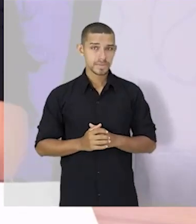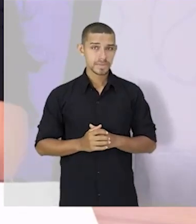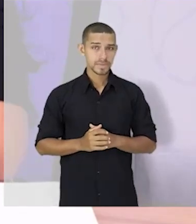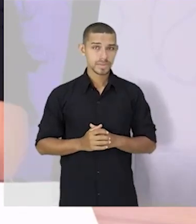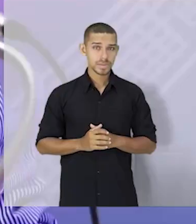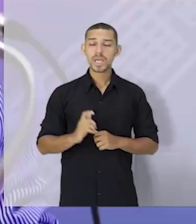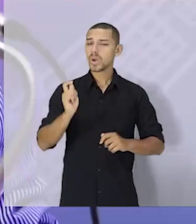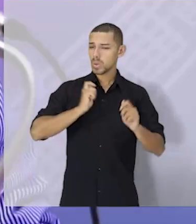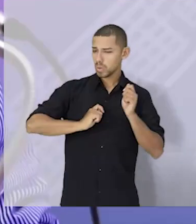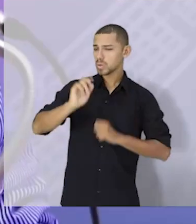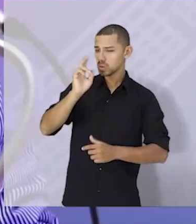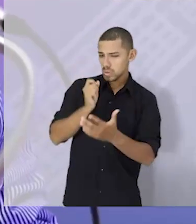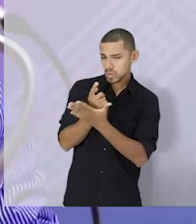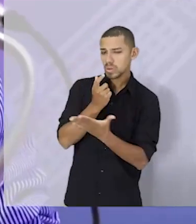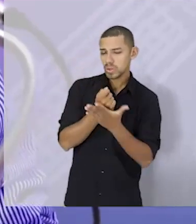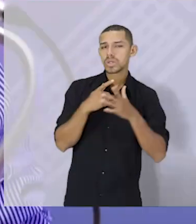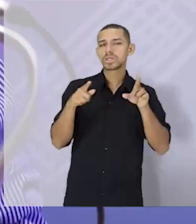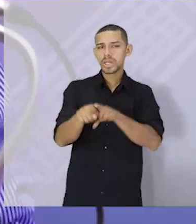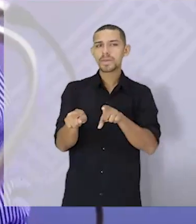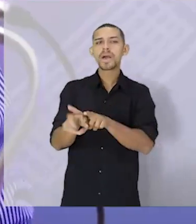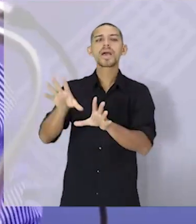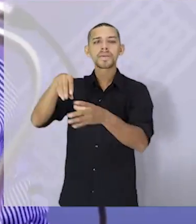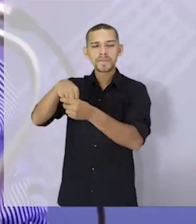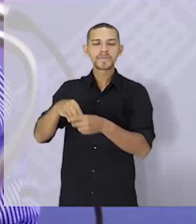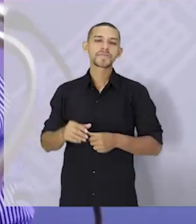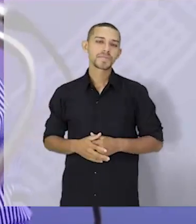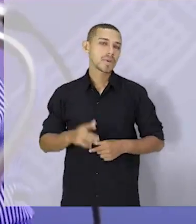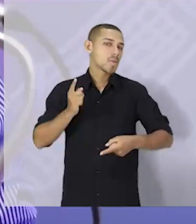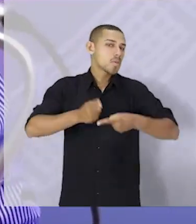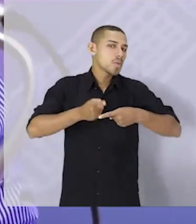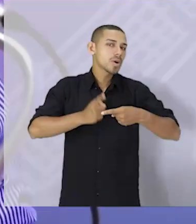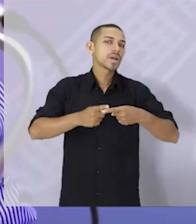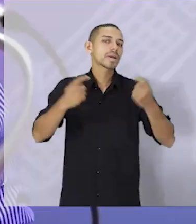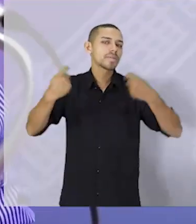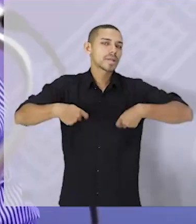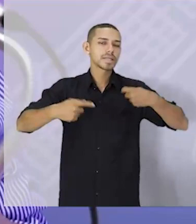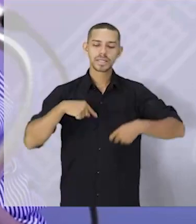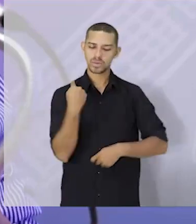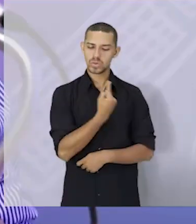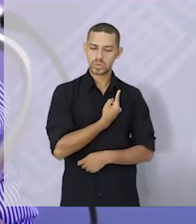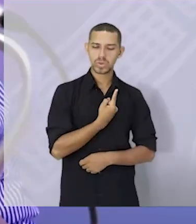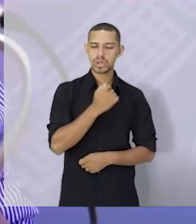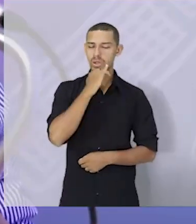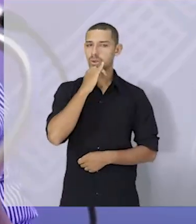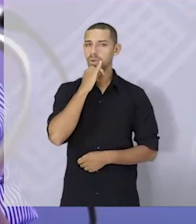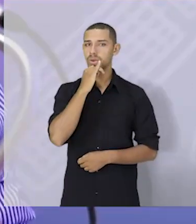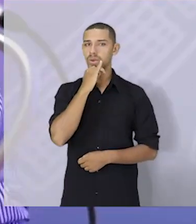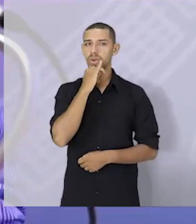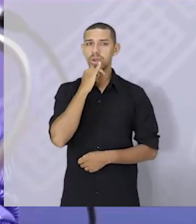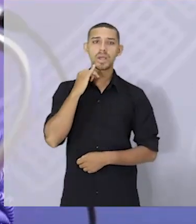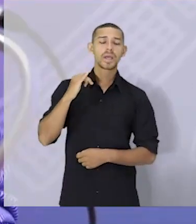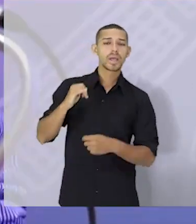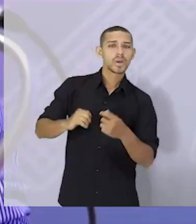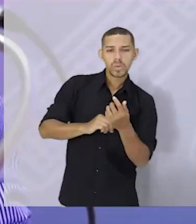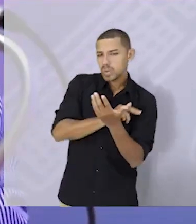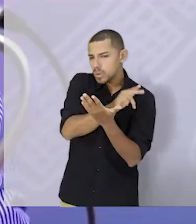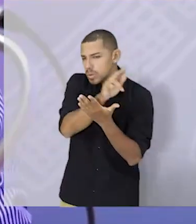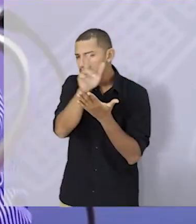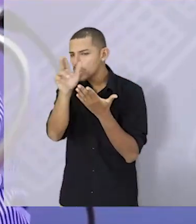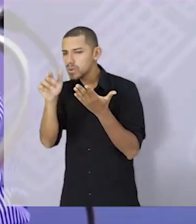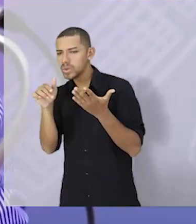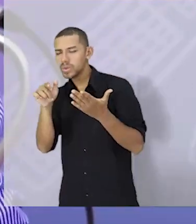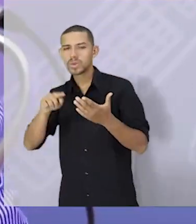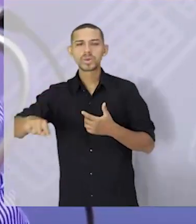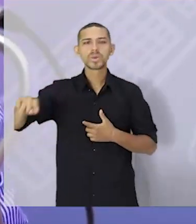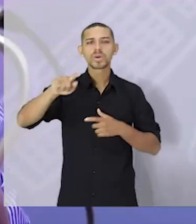Consumir também faz parte. Por quê? Porque precisamos ali, né, de qualquer forma, rodar aí a nossa